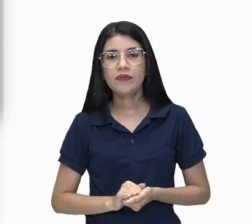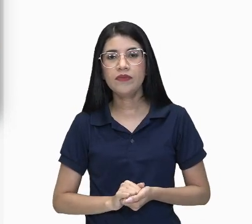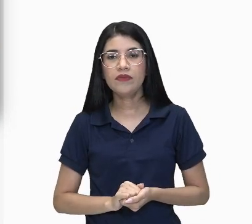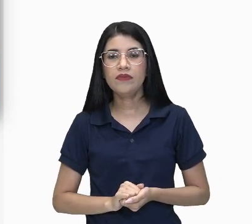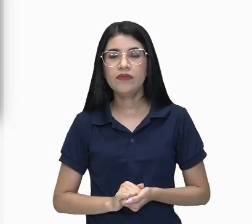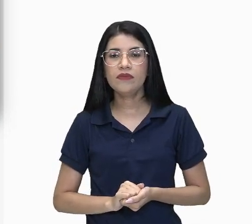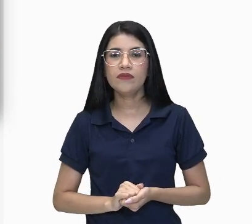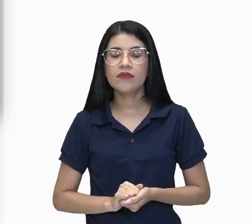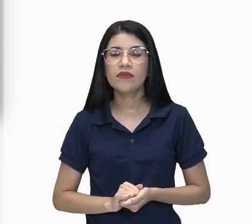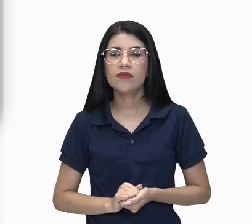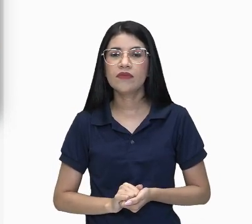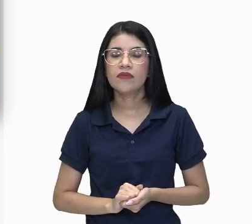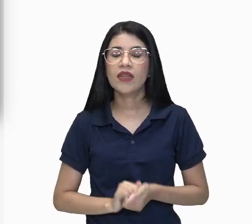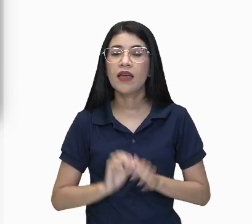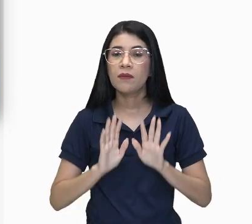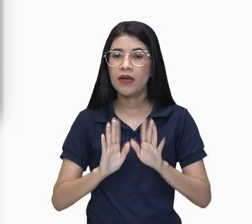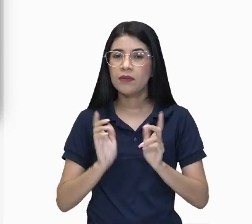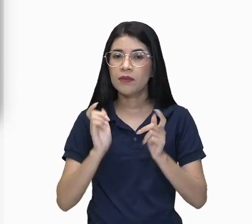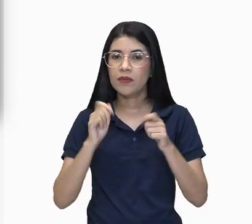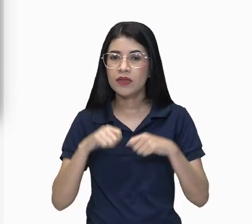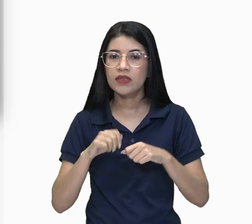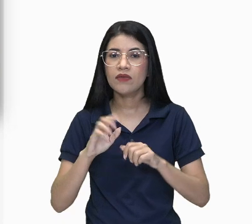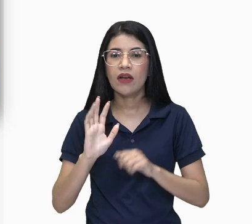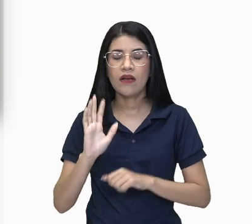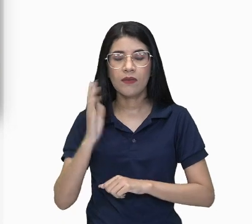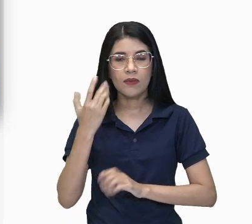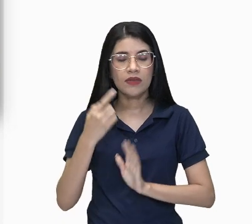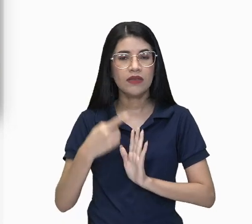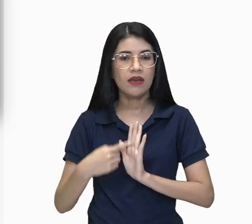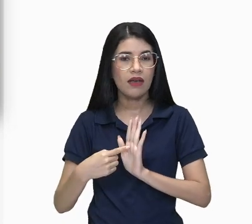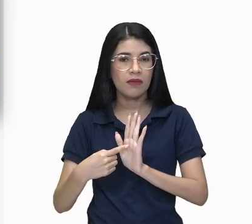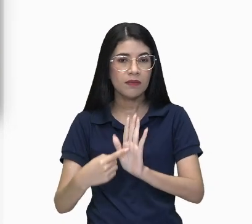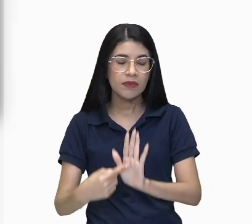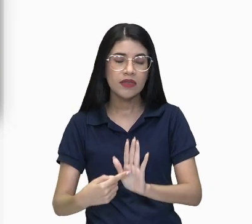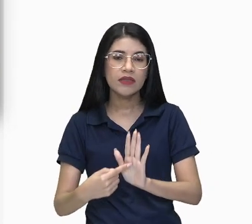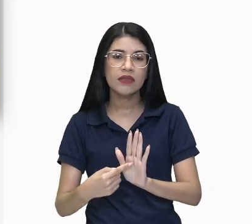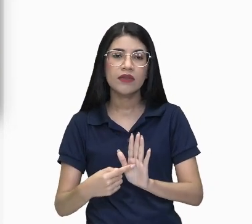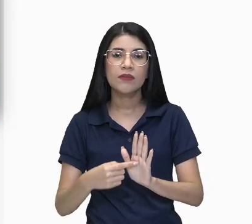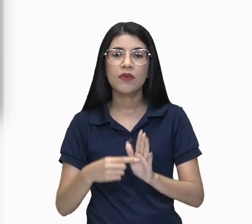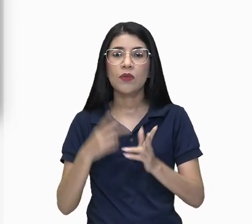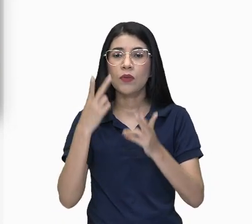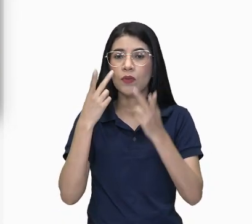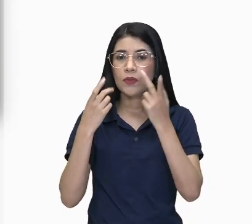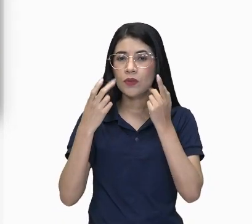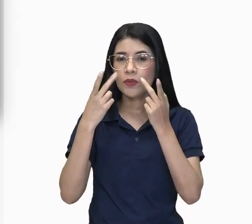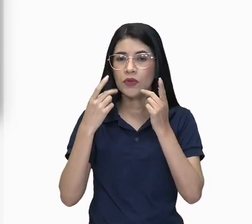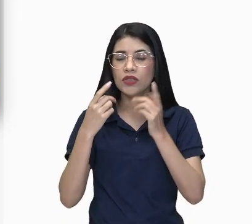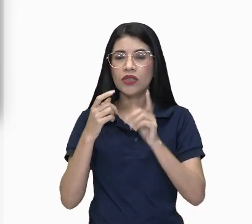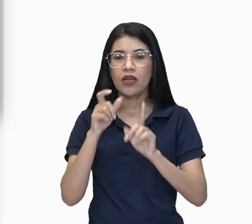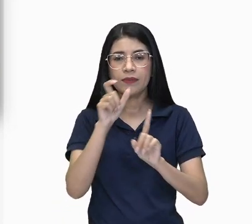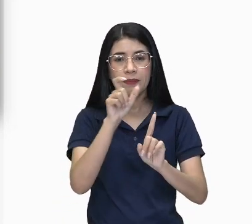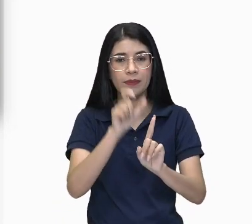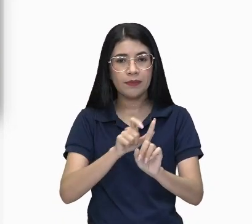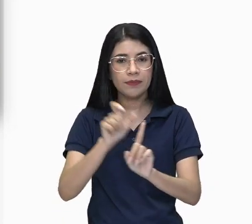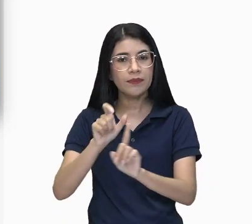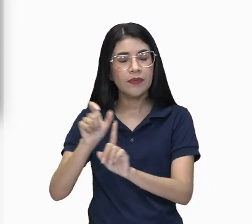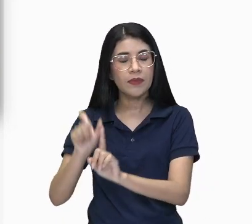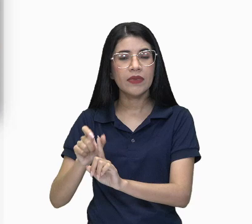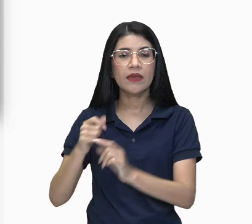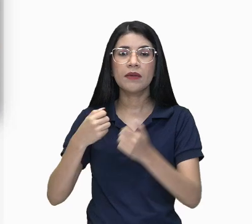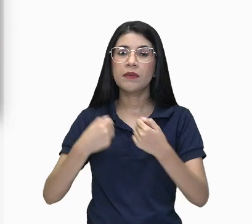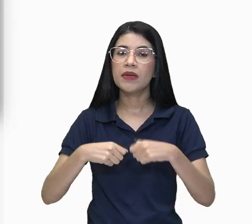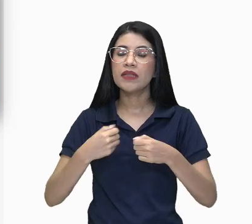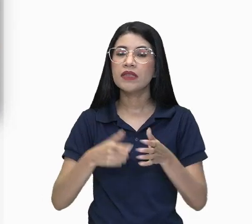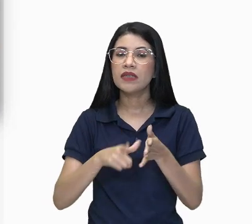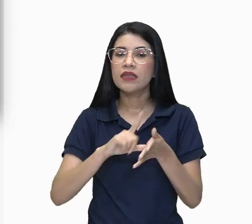Mas para que aconteça nessa encenação, agora o teatro enquanto encenação, nós temos que trabalhar primeiro